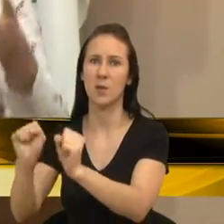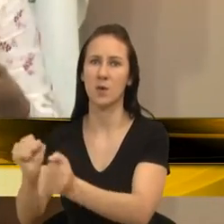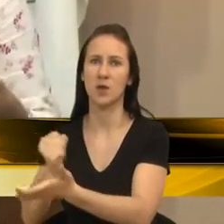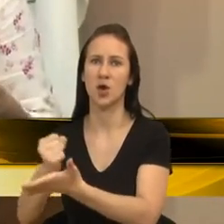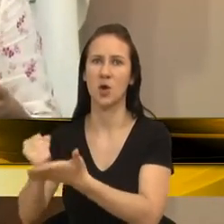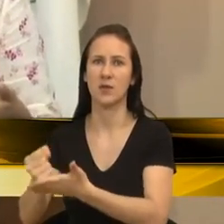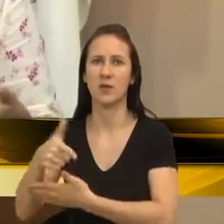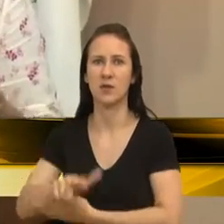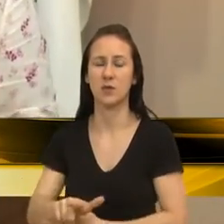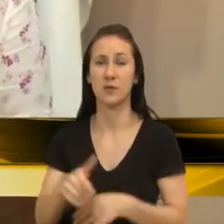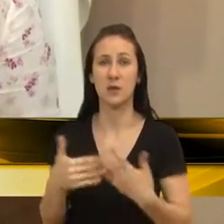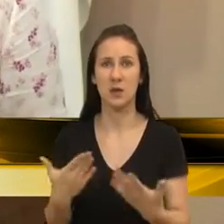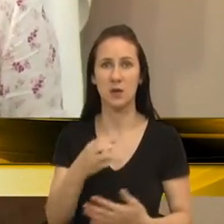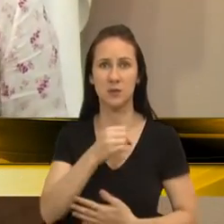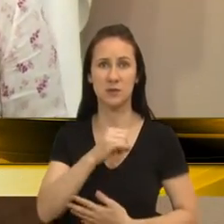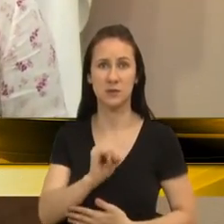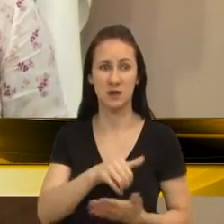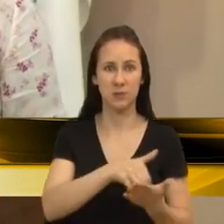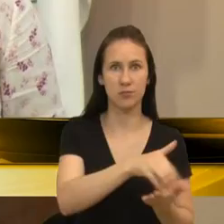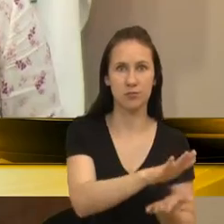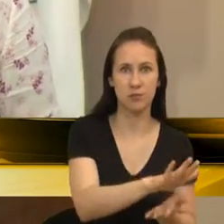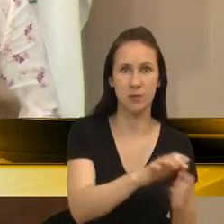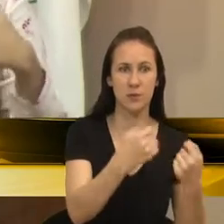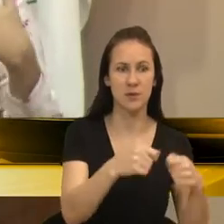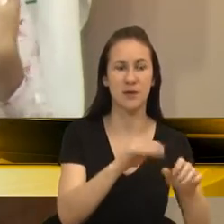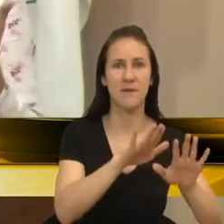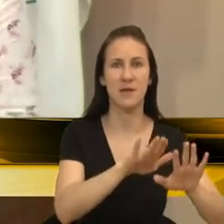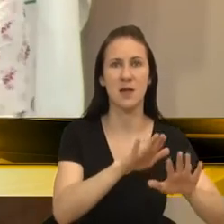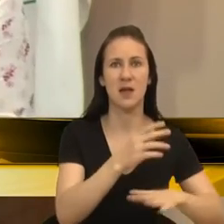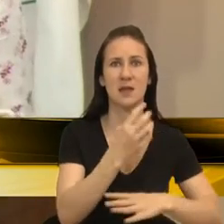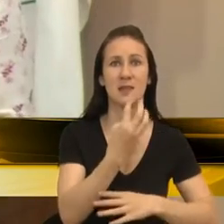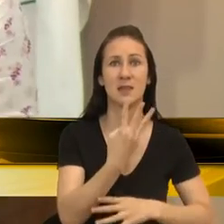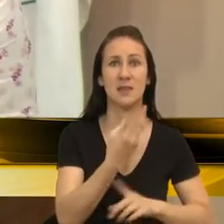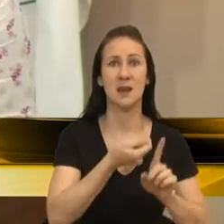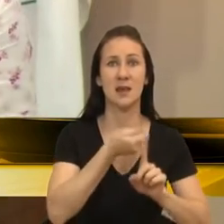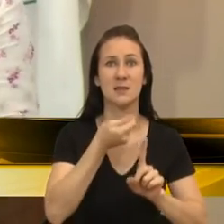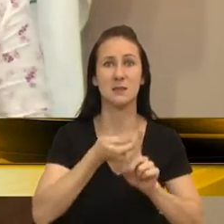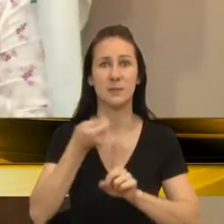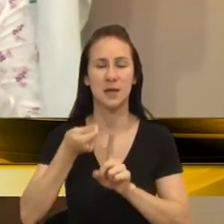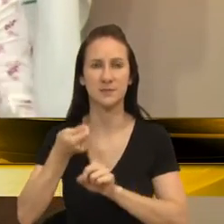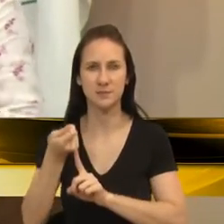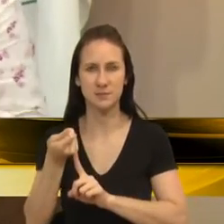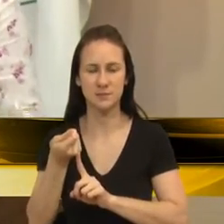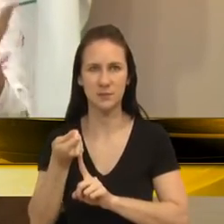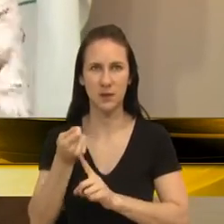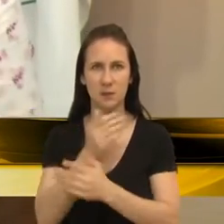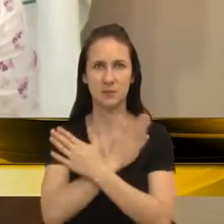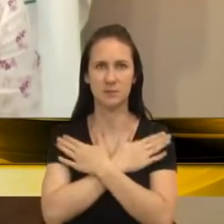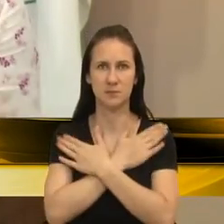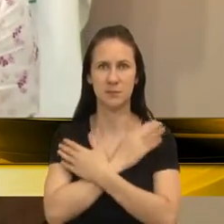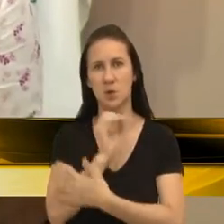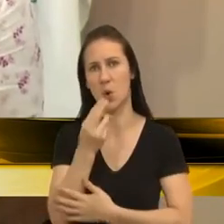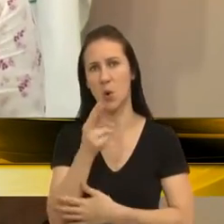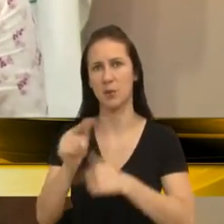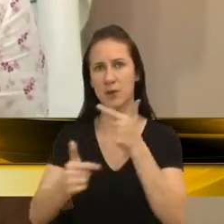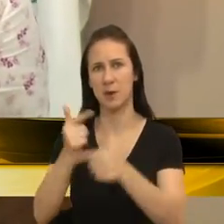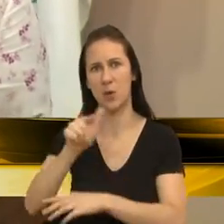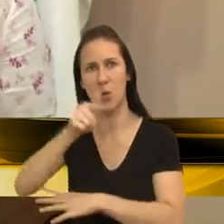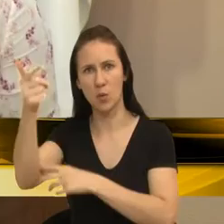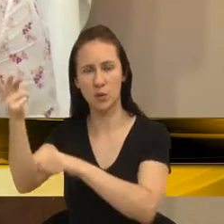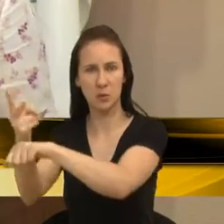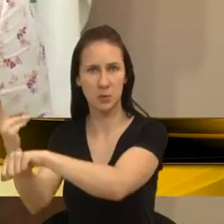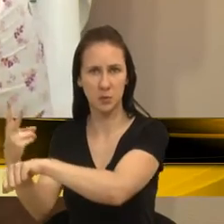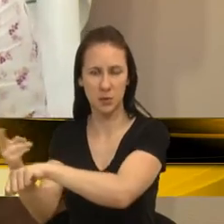os trabalhadores, vão ficar 3 meses sem o seu trabalho, obviamente que vão procurar outro trabalho, vão se recolocar, porque